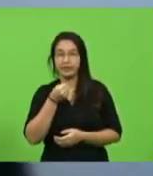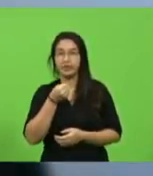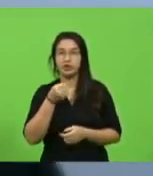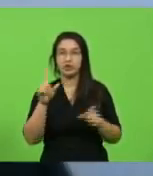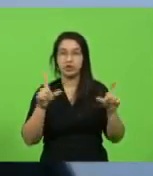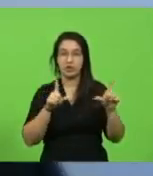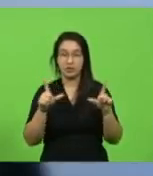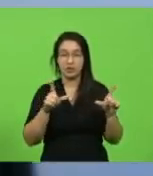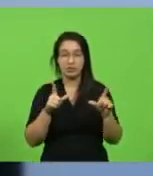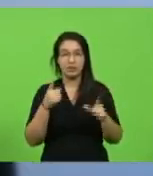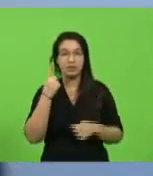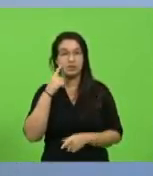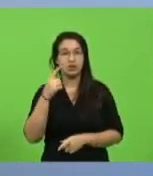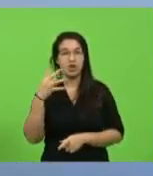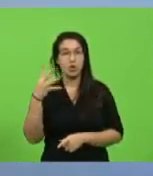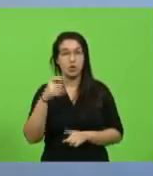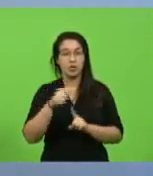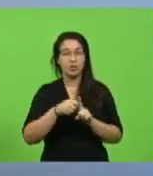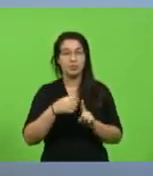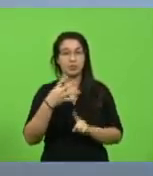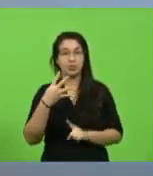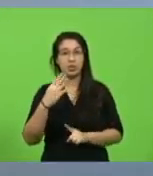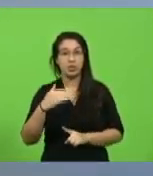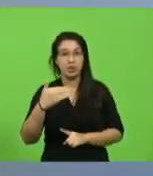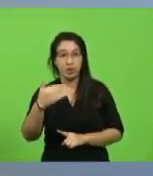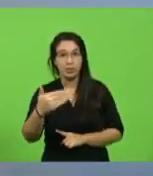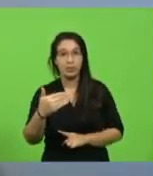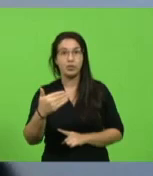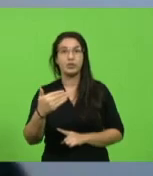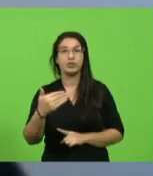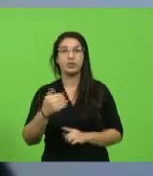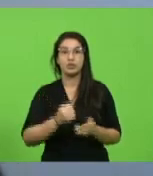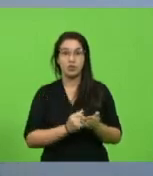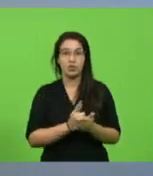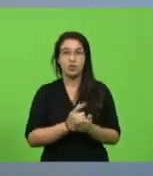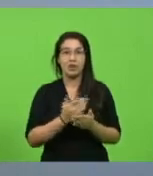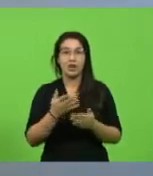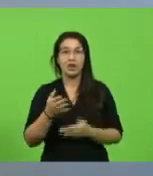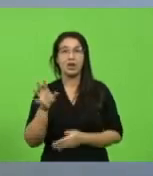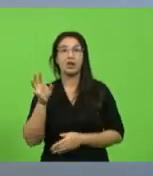dia 4/4, logo após a aquisição, o governador do Estado ouviu